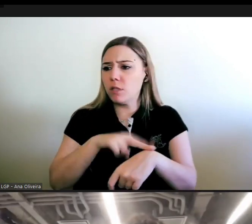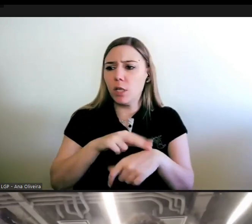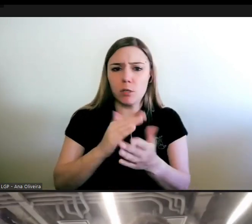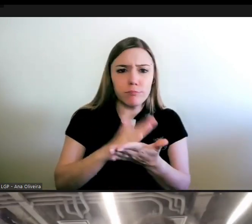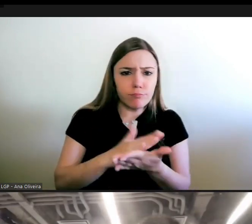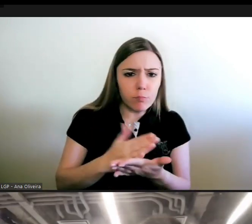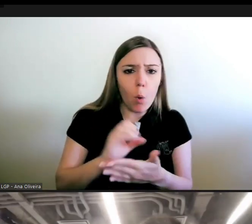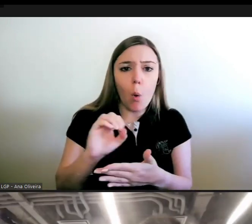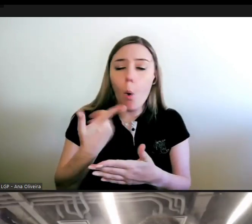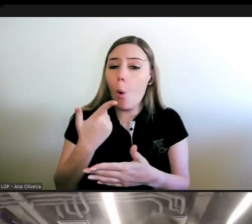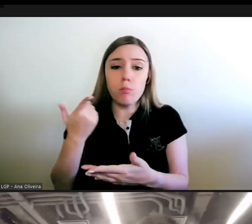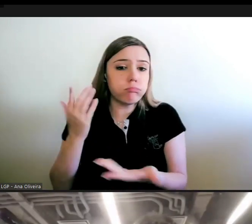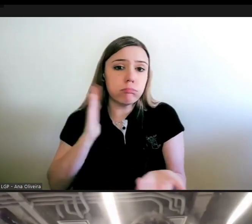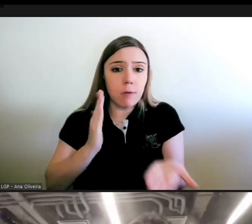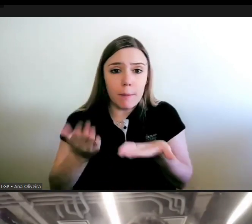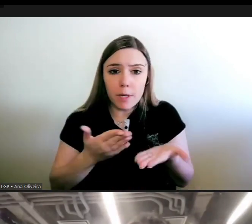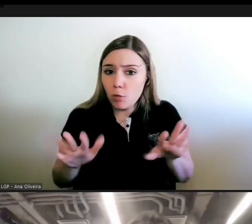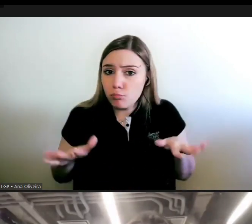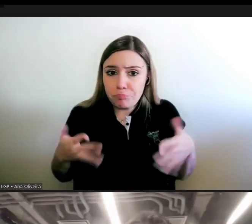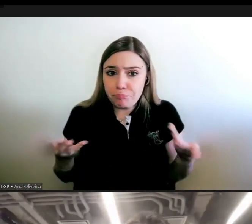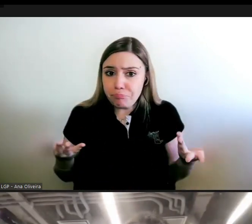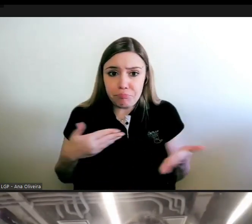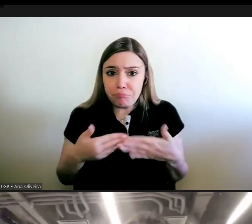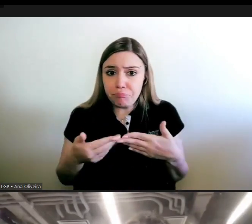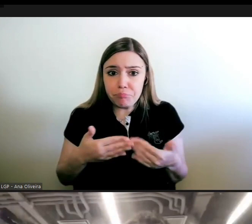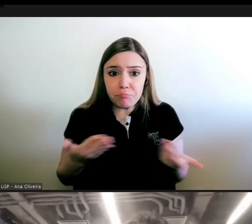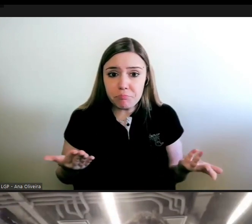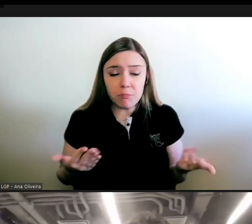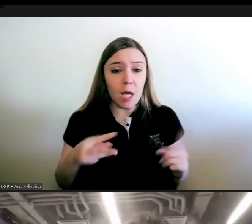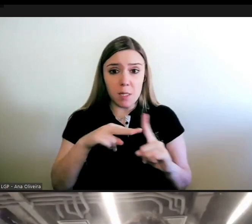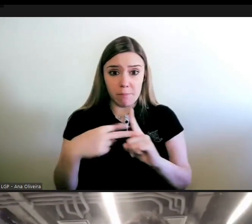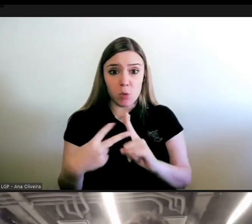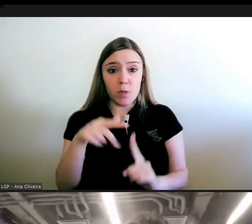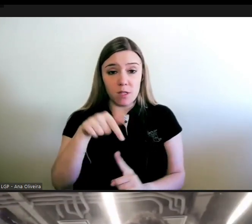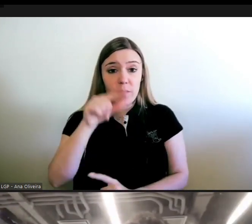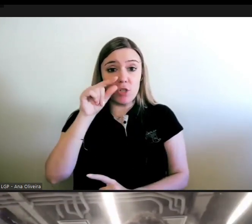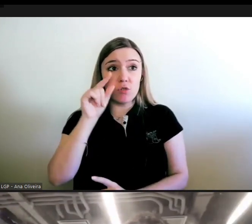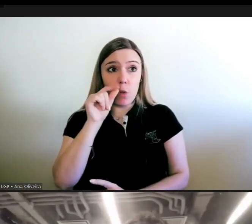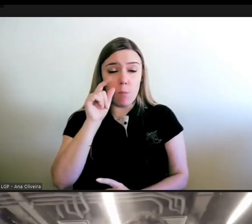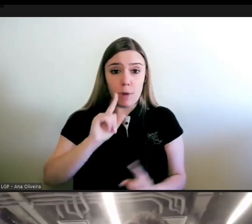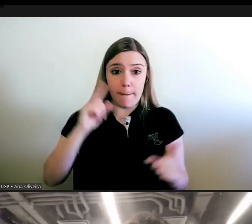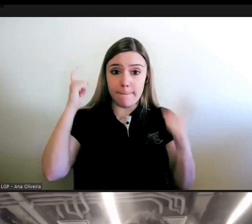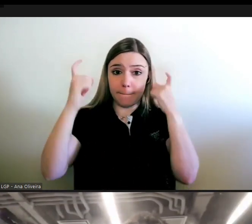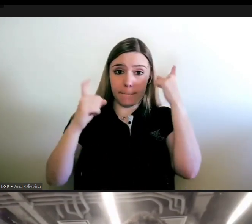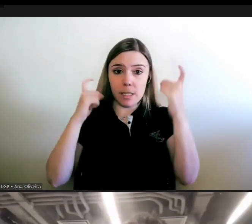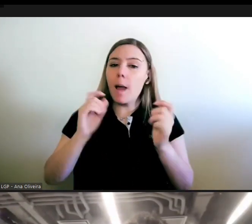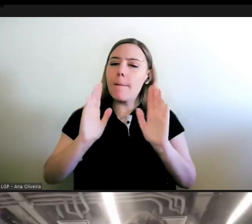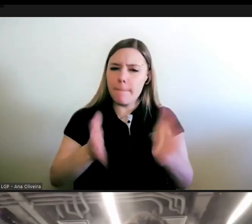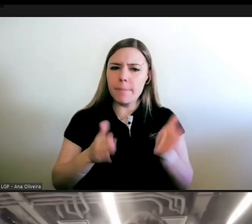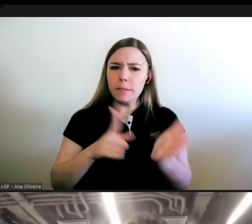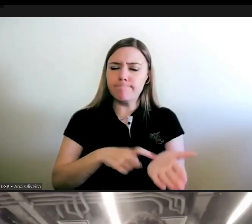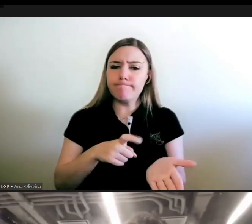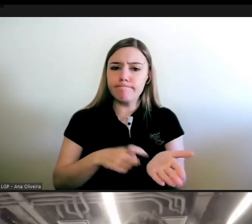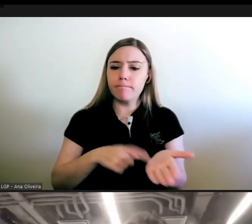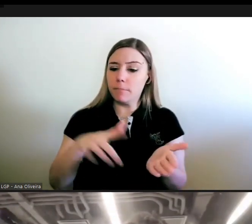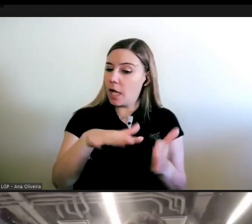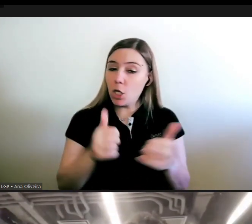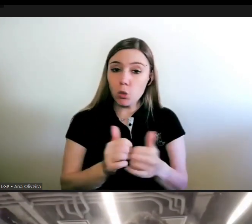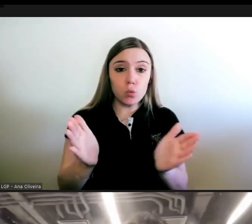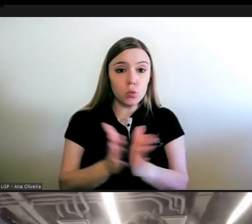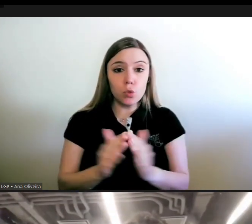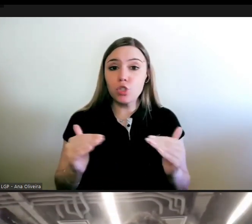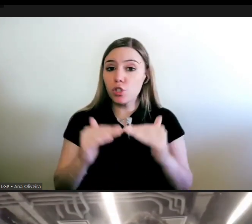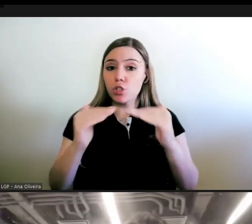ou operacionais. Ou seja, esta lente de género é necessária em todos os setores e em todos os níveis, quer